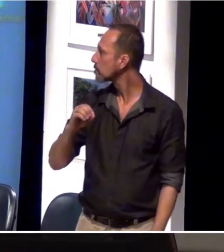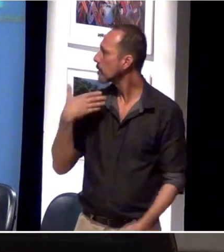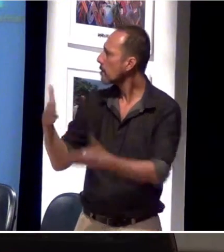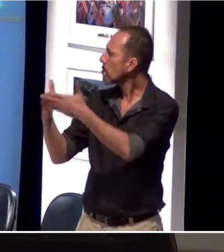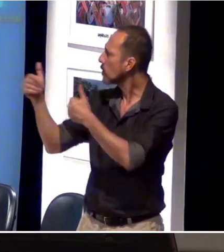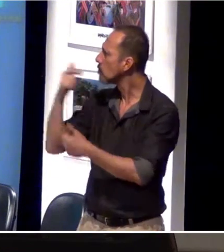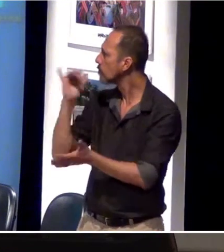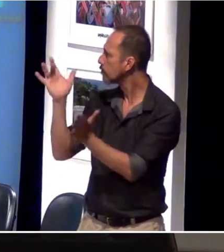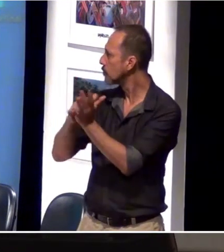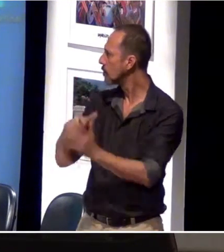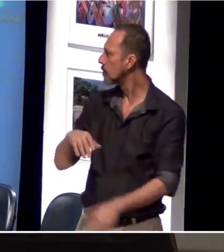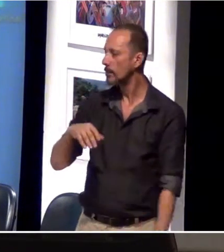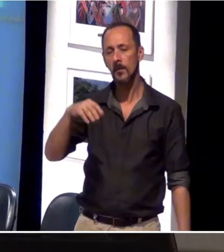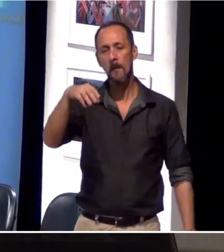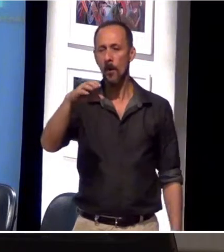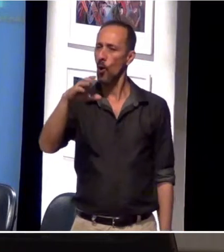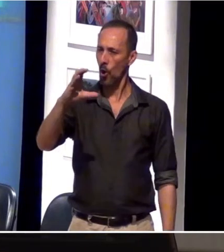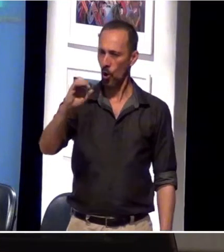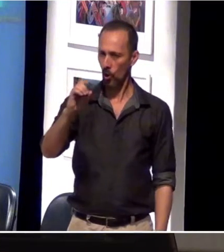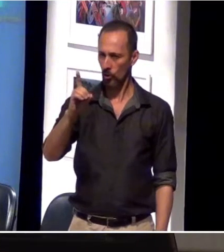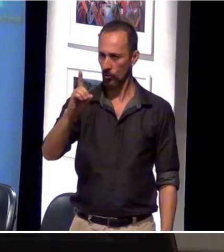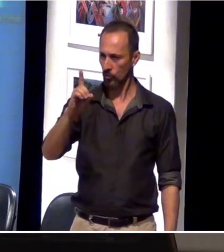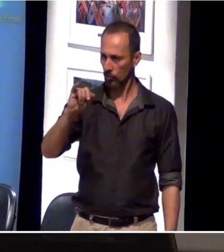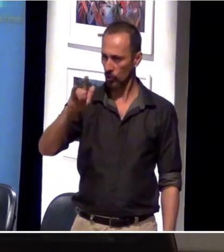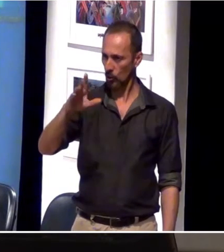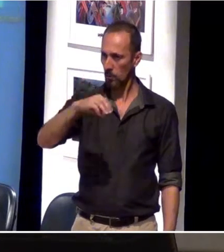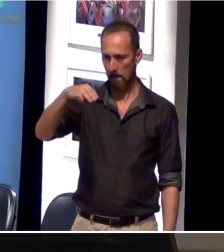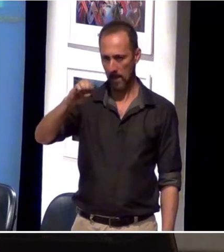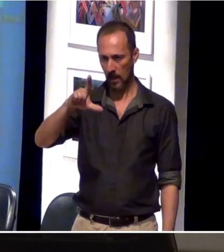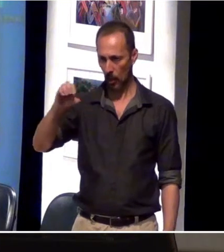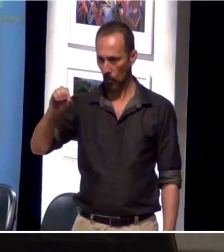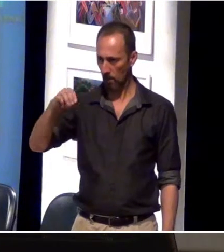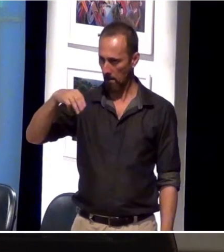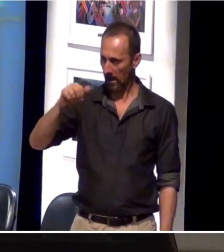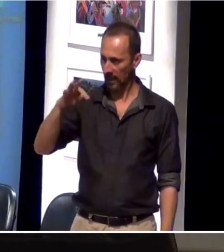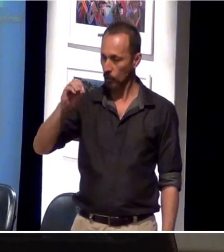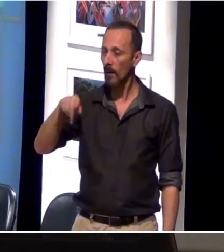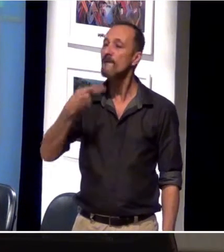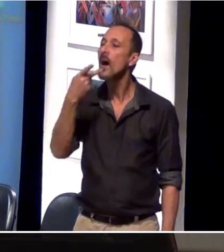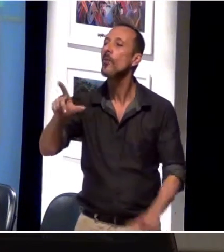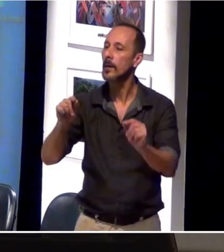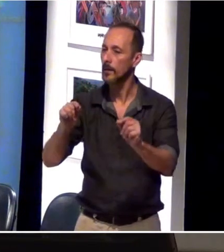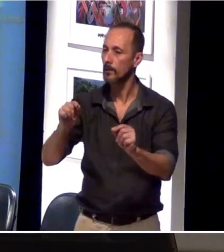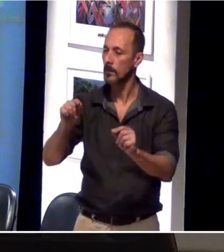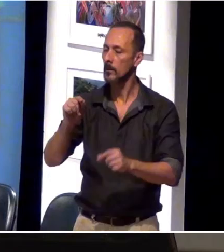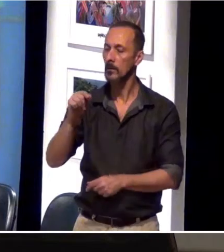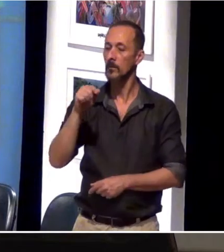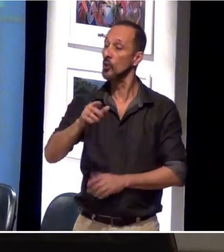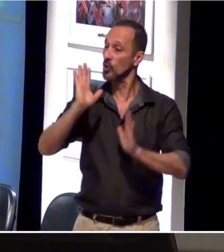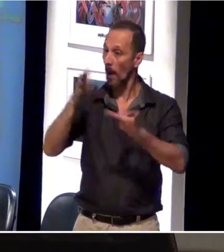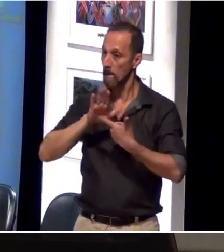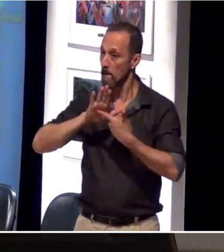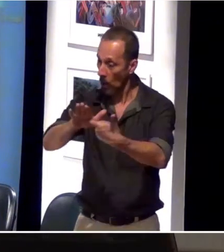Olhar histórico. O Código Melo Matos ele vai trazer a ideia do adolescente em